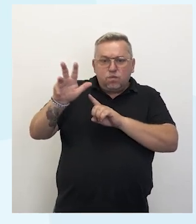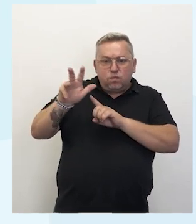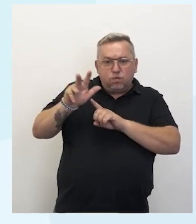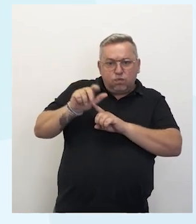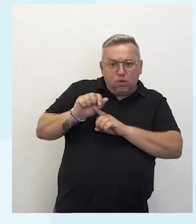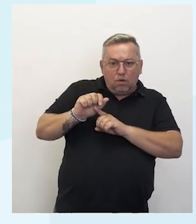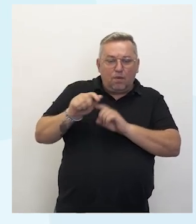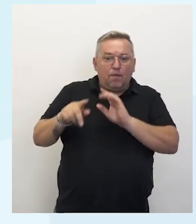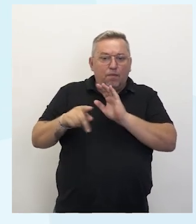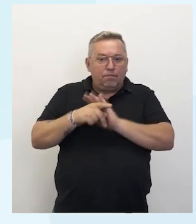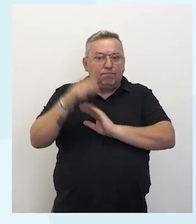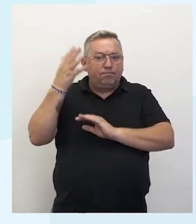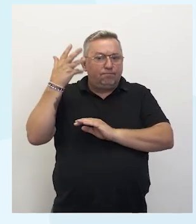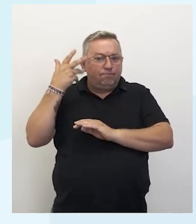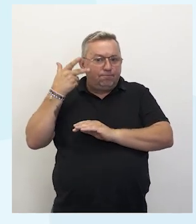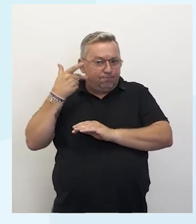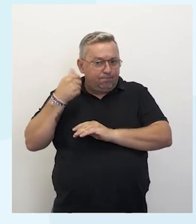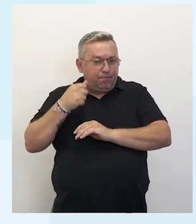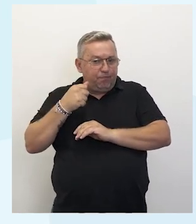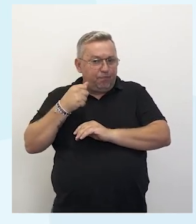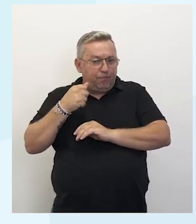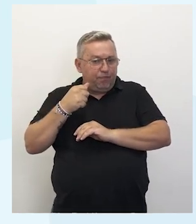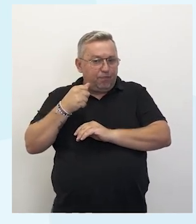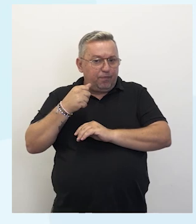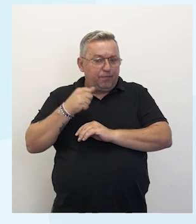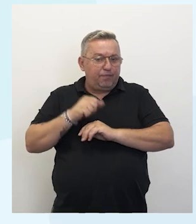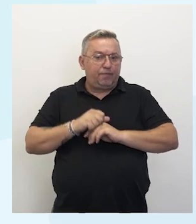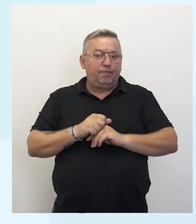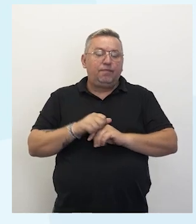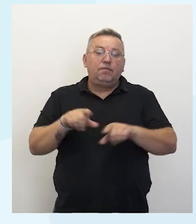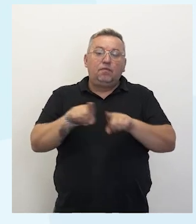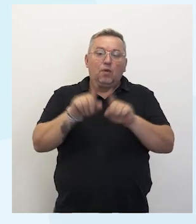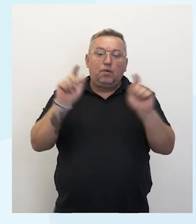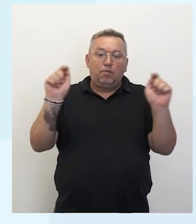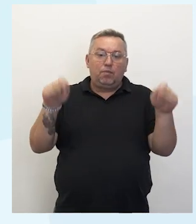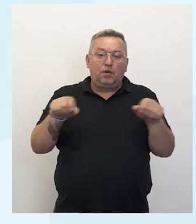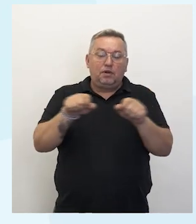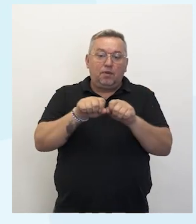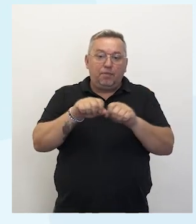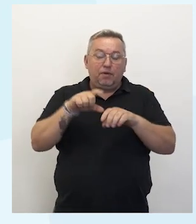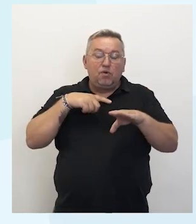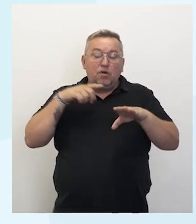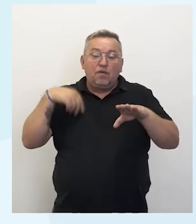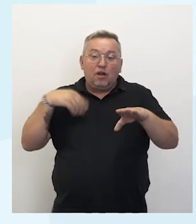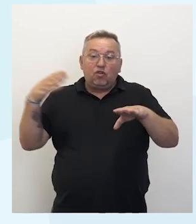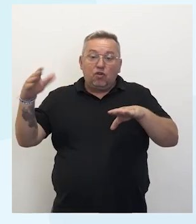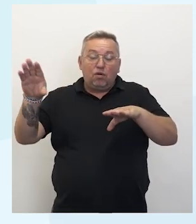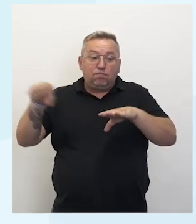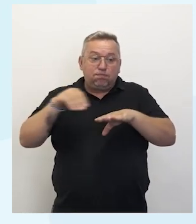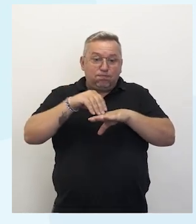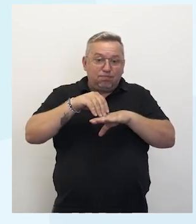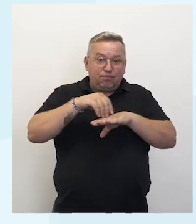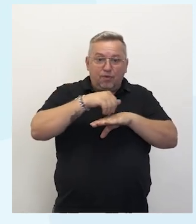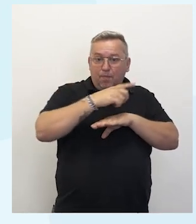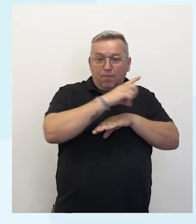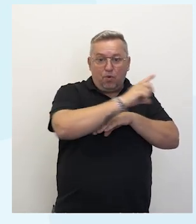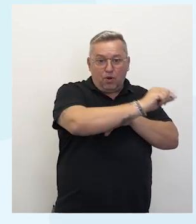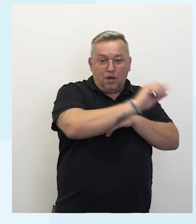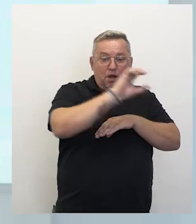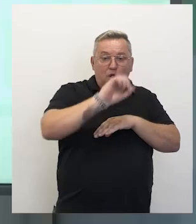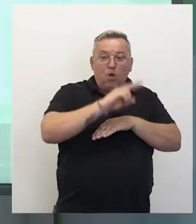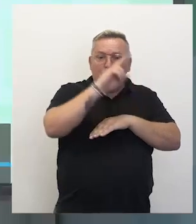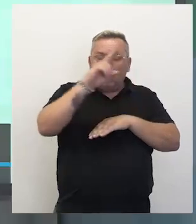de fauna, né? Que ele pode ser um tipo transitório, que vai só passar por ali, ou que